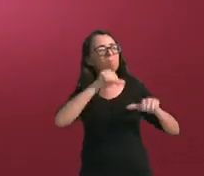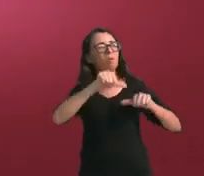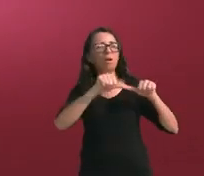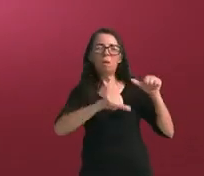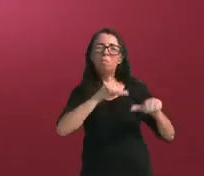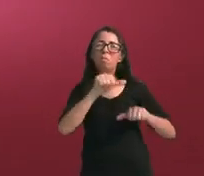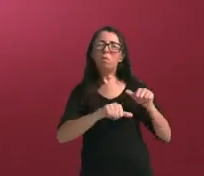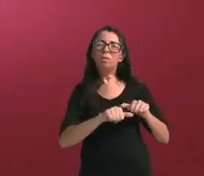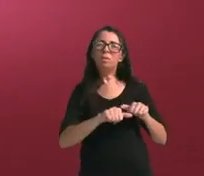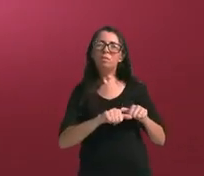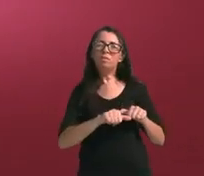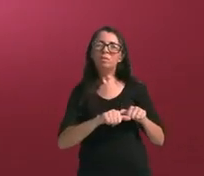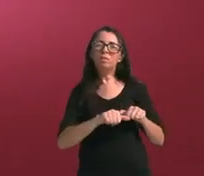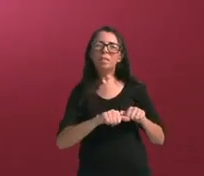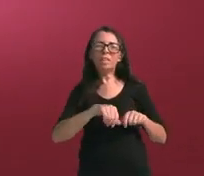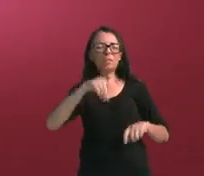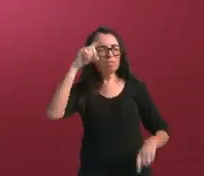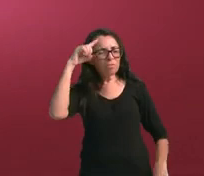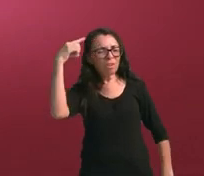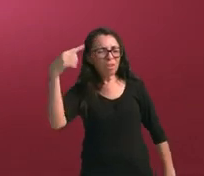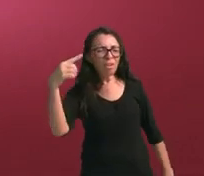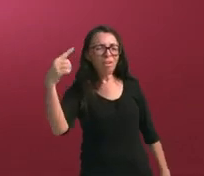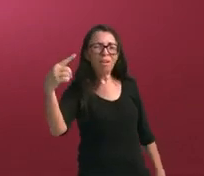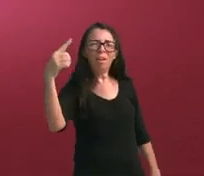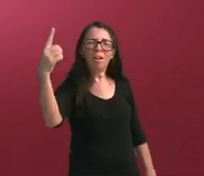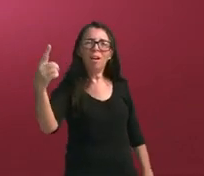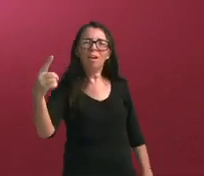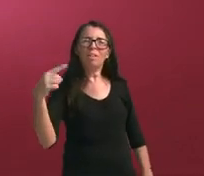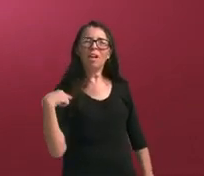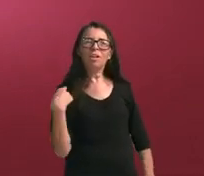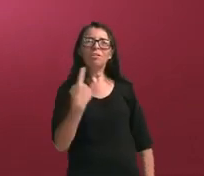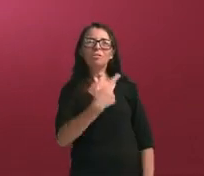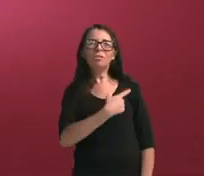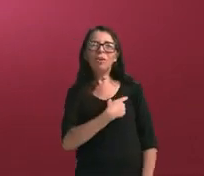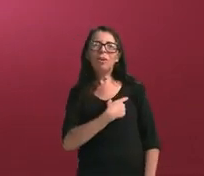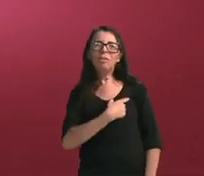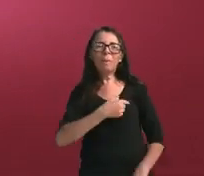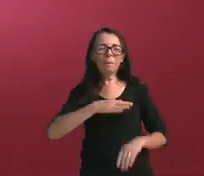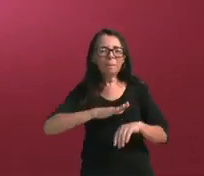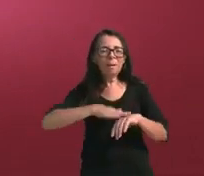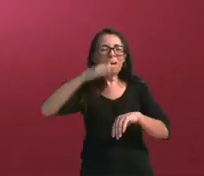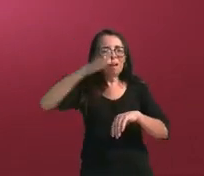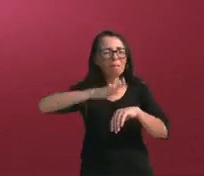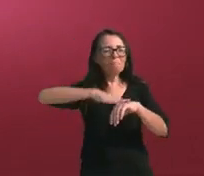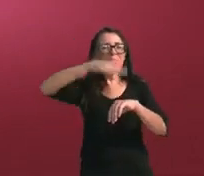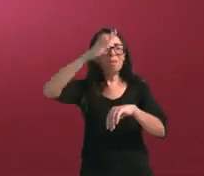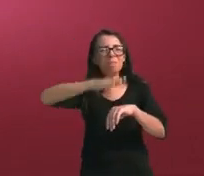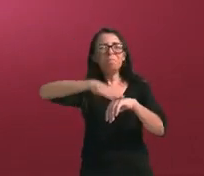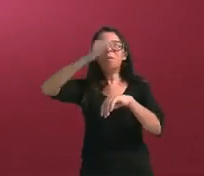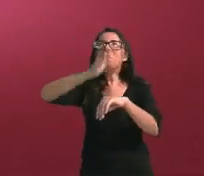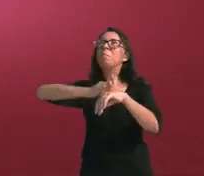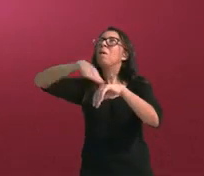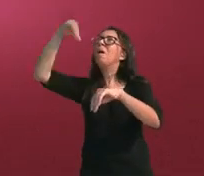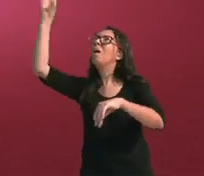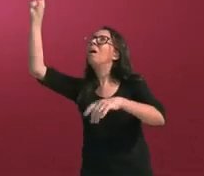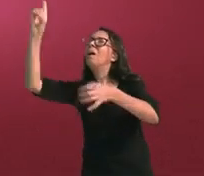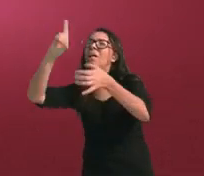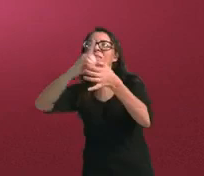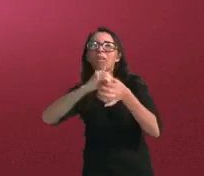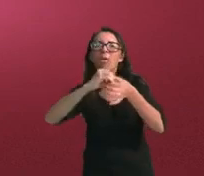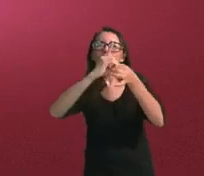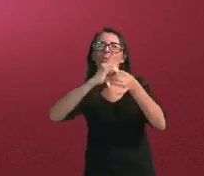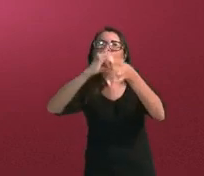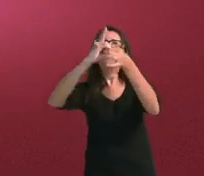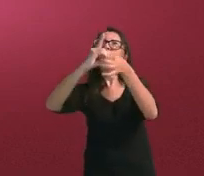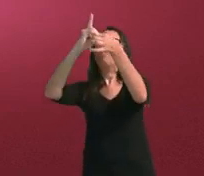Pois o orgulho pode levá-lo a querer contar sua experiência só porque isso